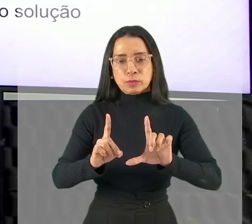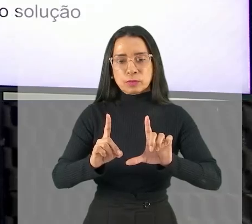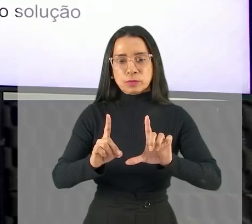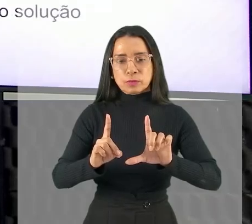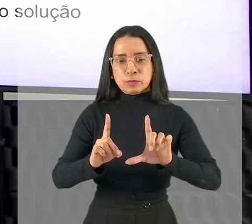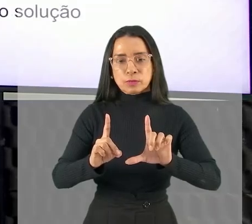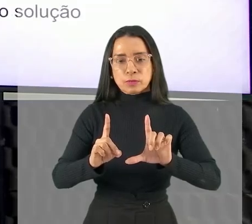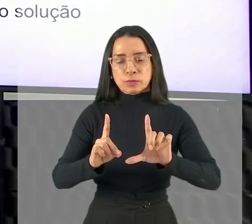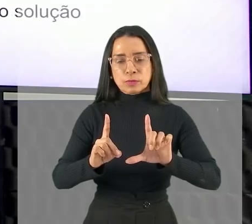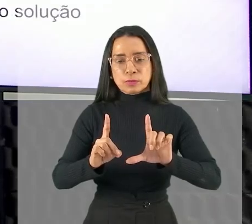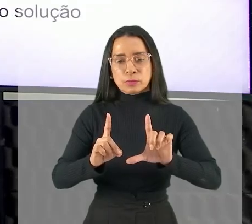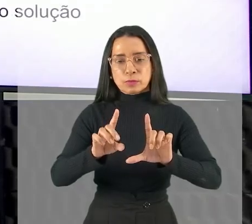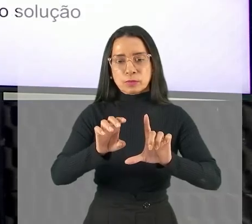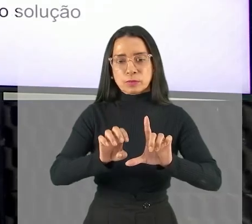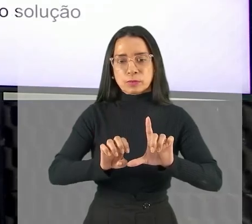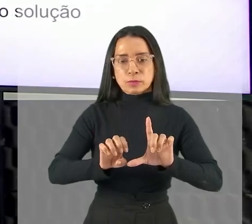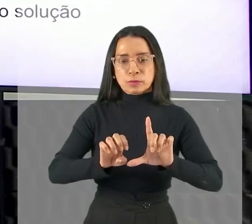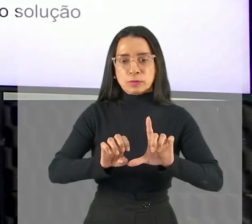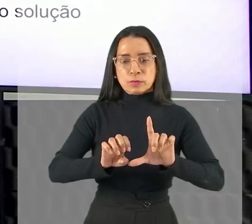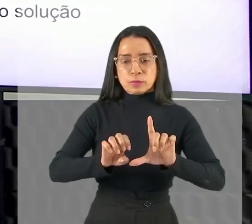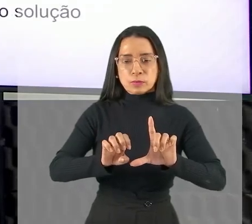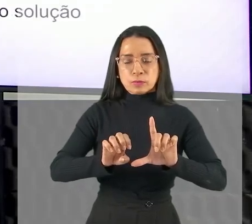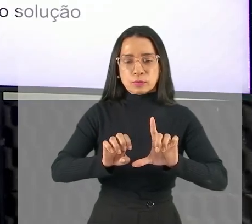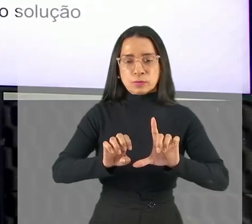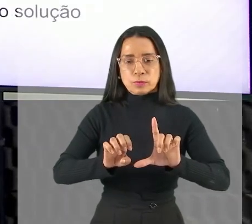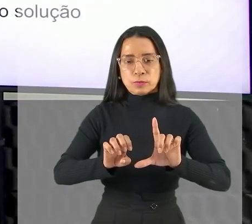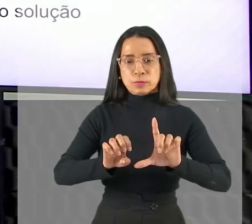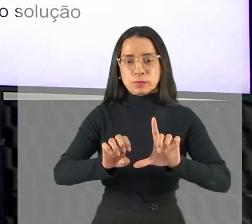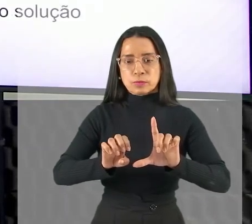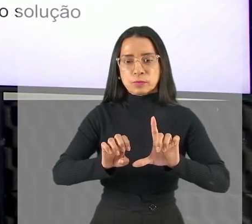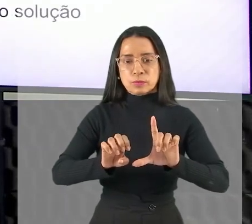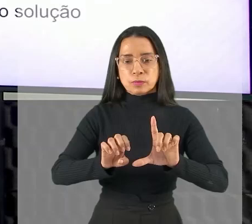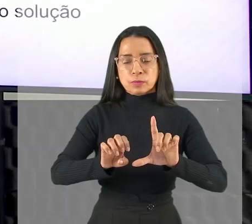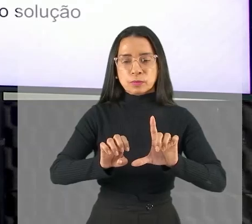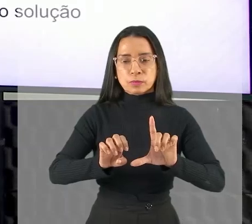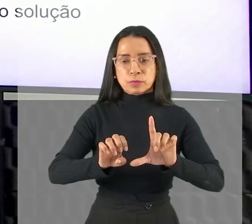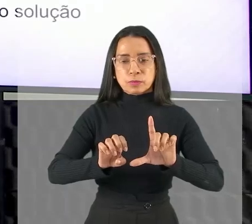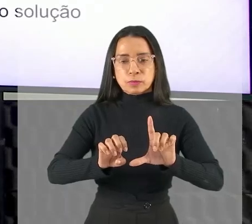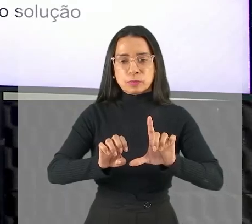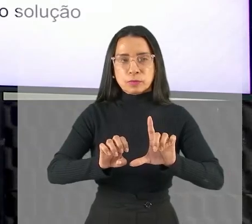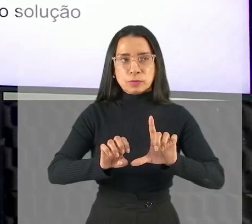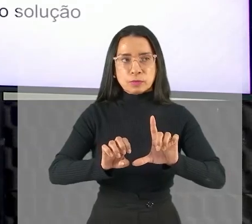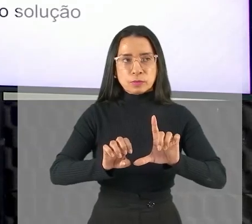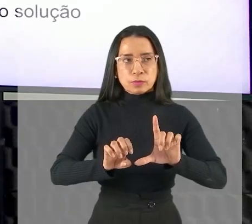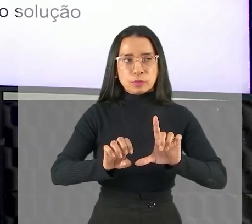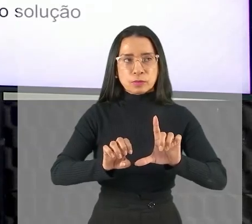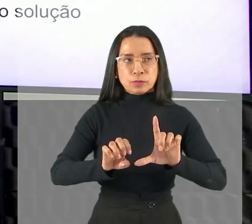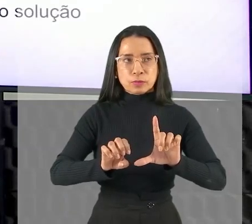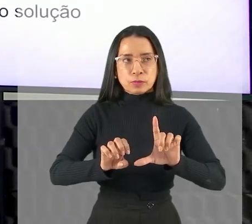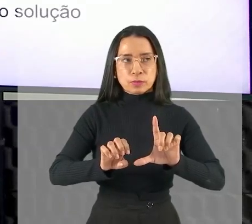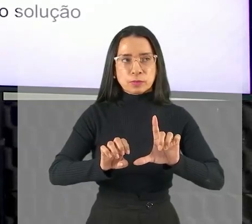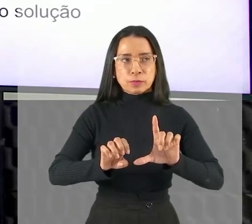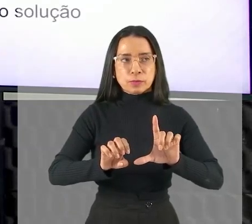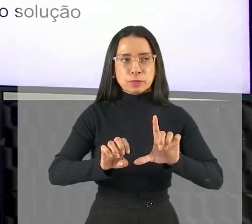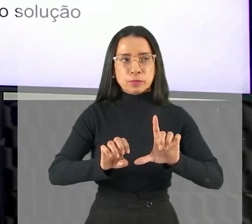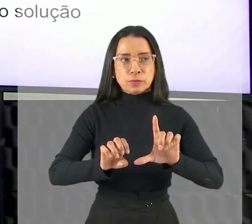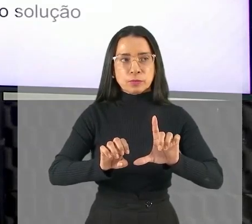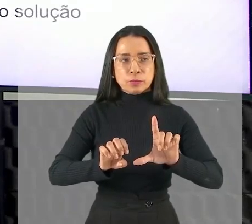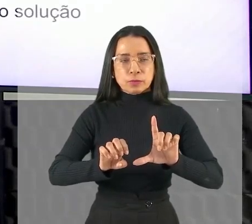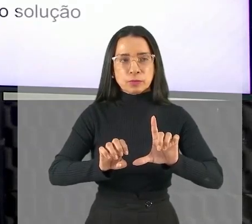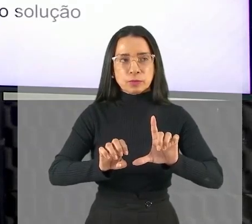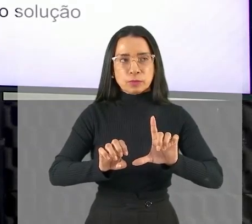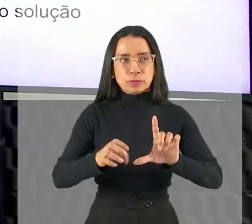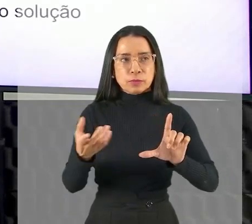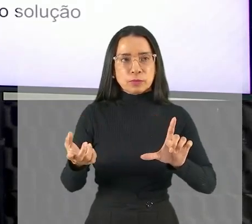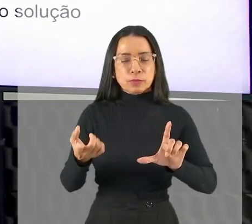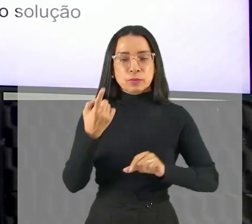amorosa? E alternativa E, o gosto pela escuridão como solução para o sofrimento.